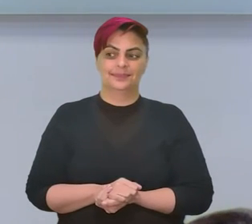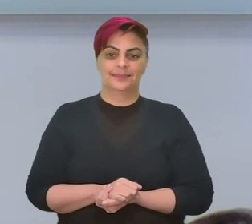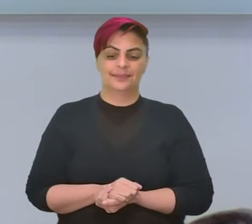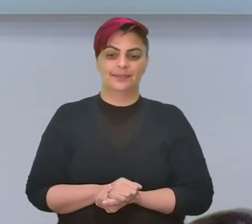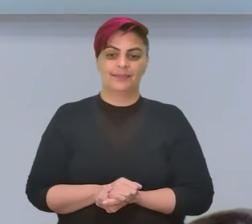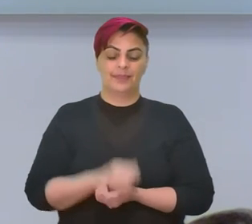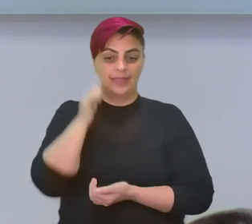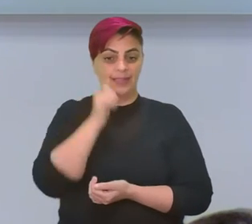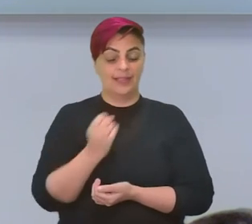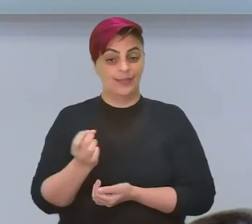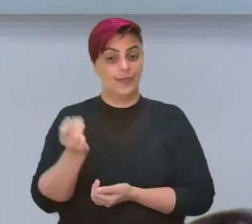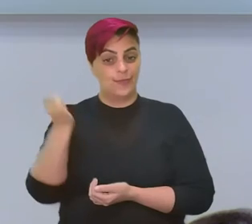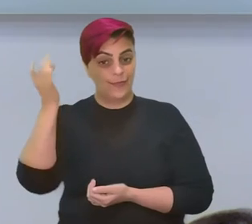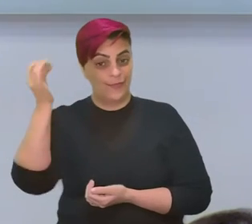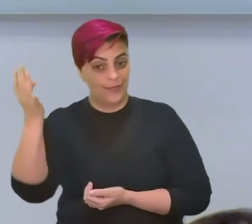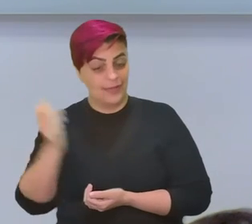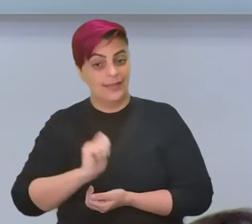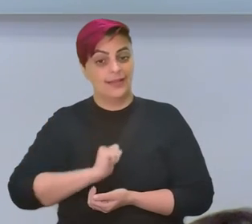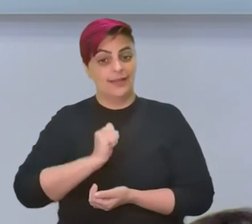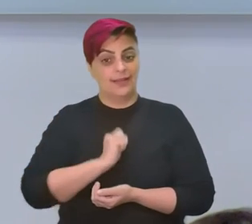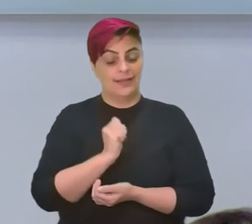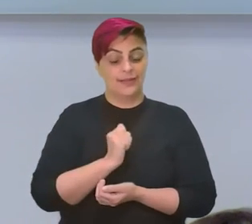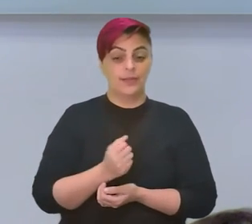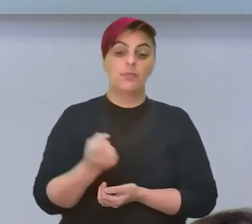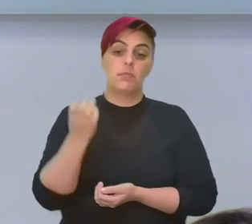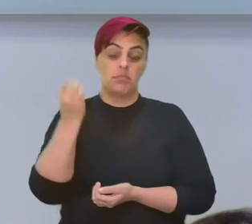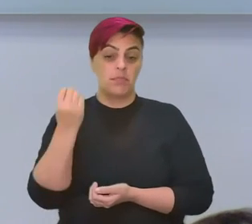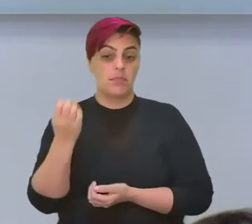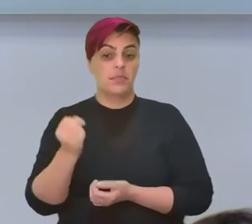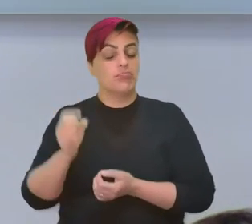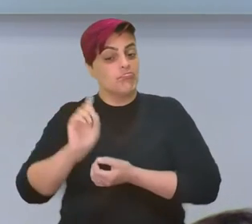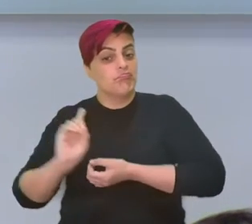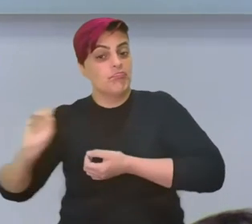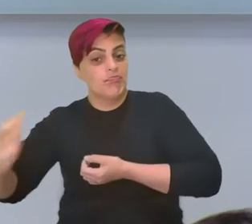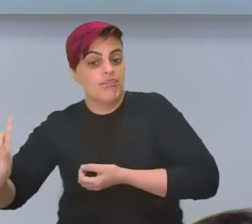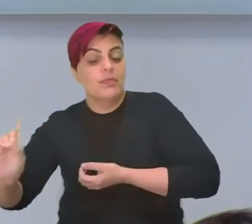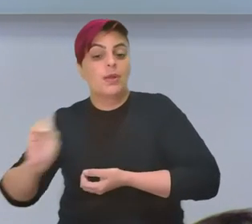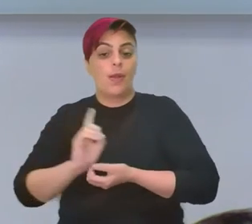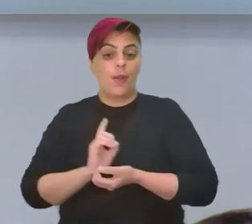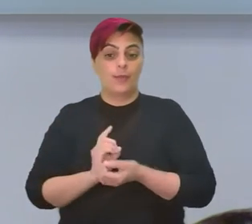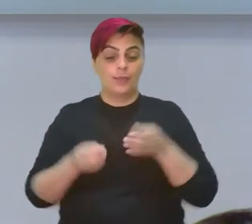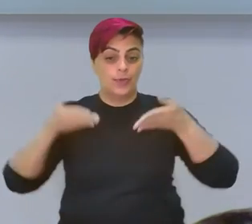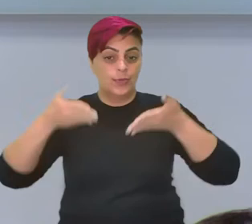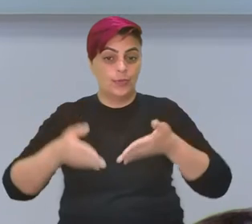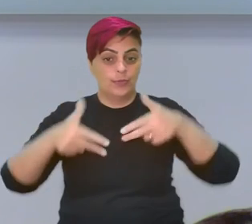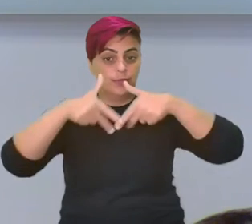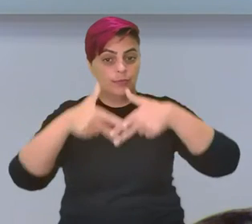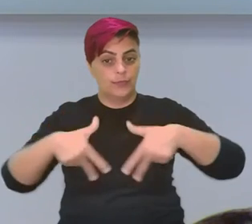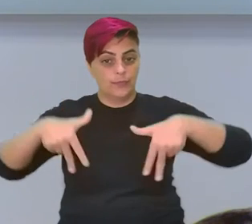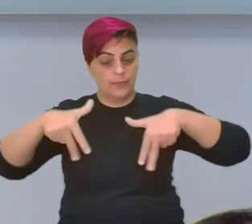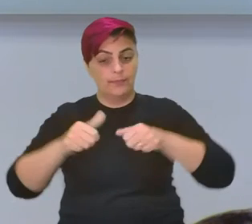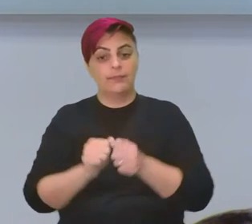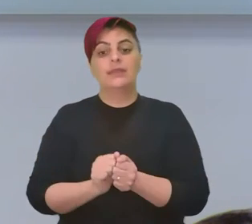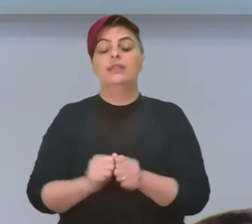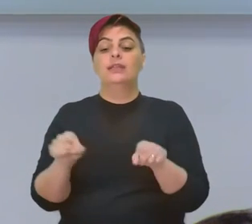A viagem da antropóloga é necessariamente uma viagem de ida e volta, uma vez que ela só se realiza inteiramente na etnografia, essa forma